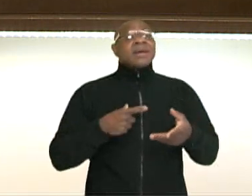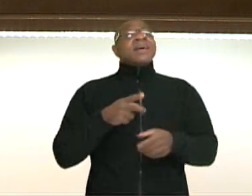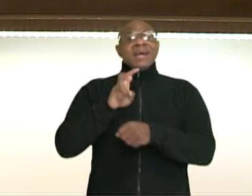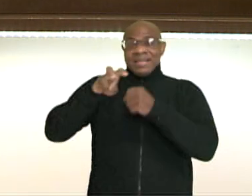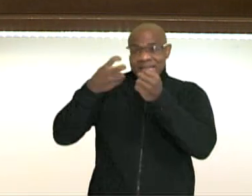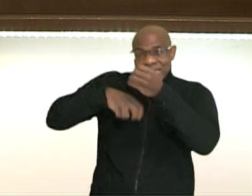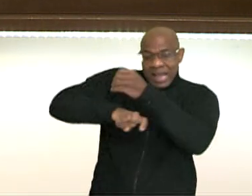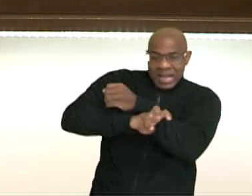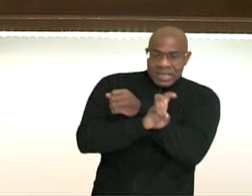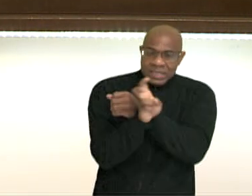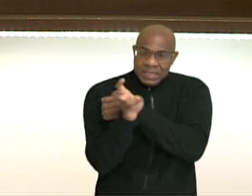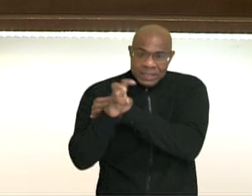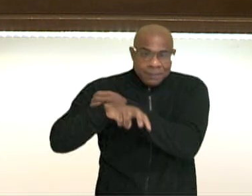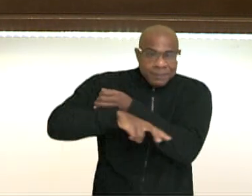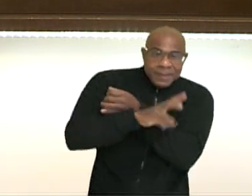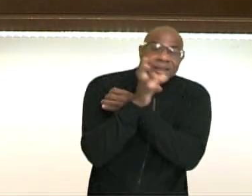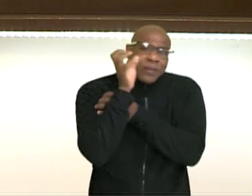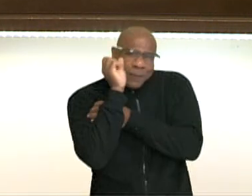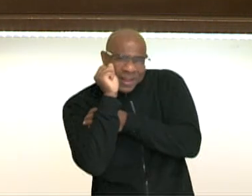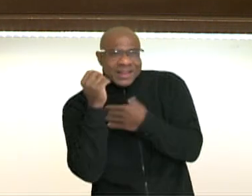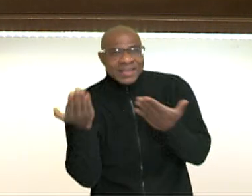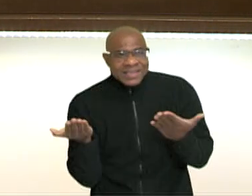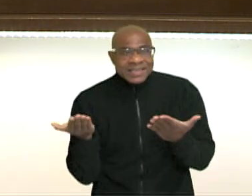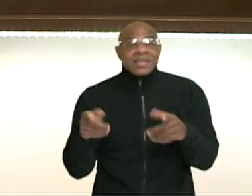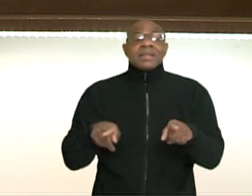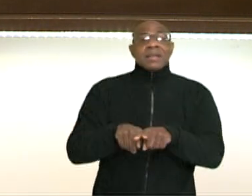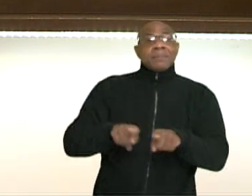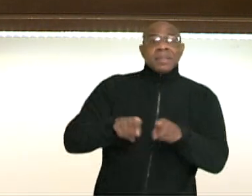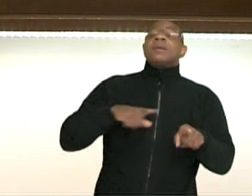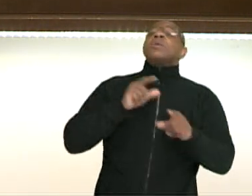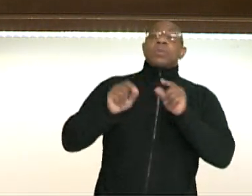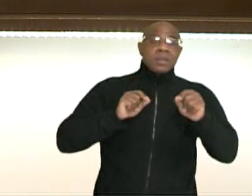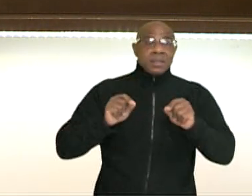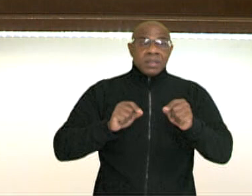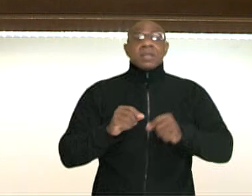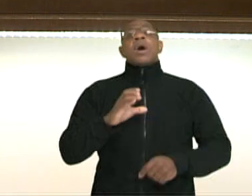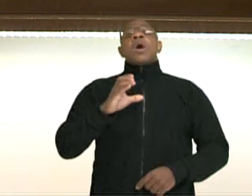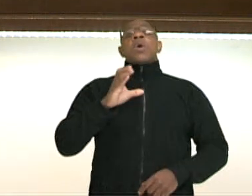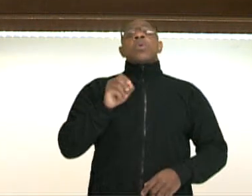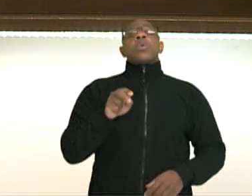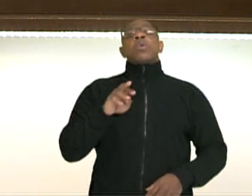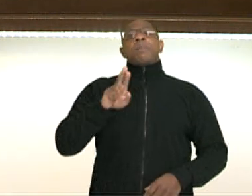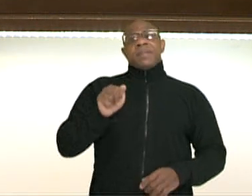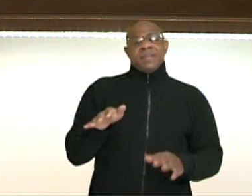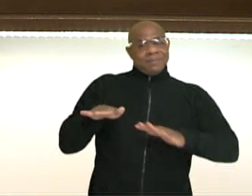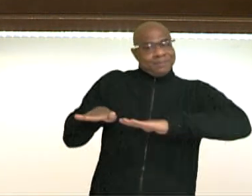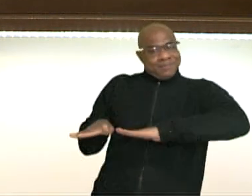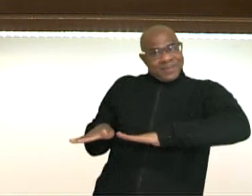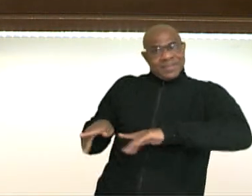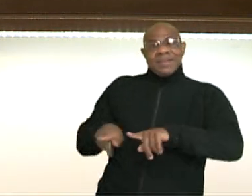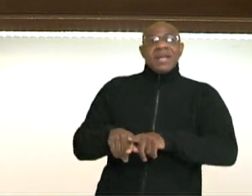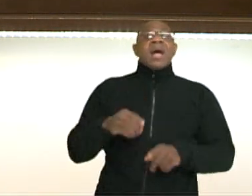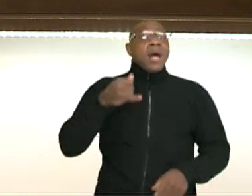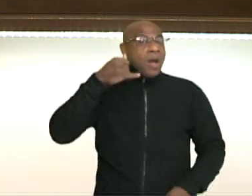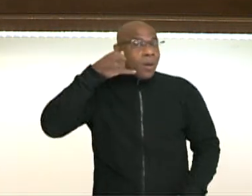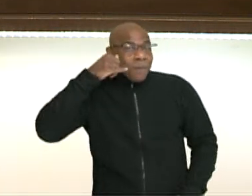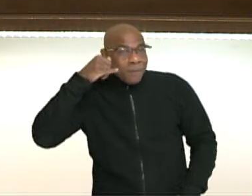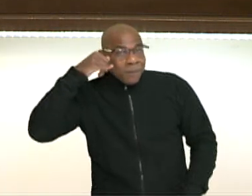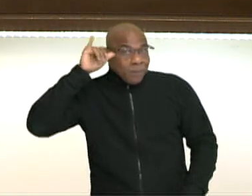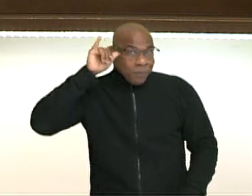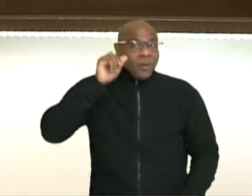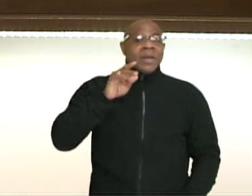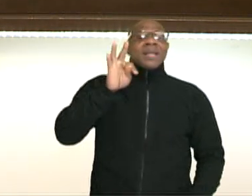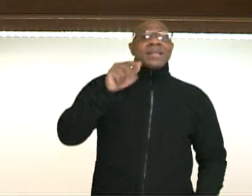serpente adormecida e também, né, do Curupira, contei também do Boitatá. Então, tem aí